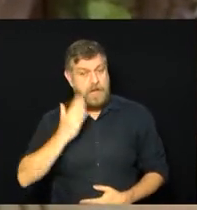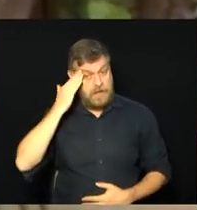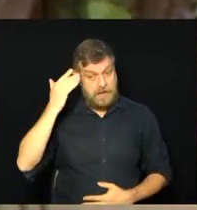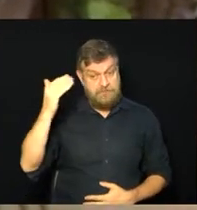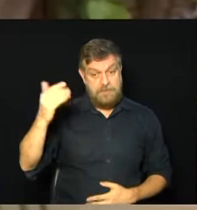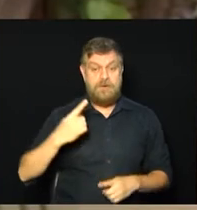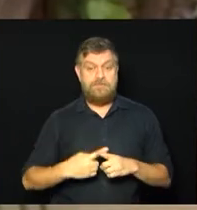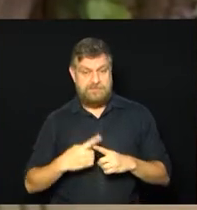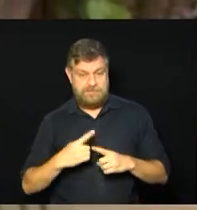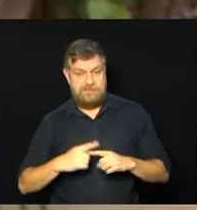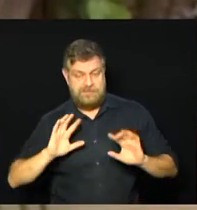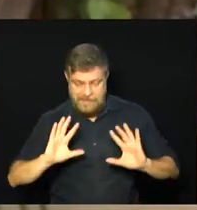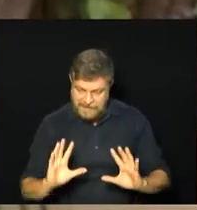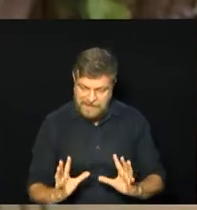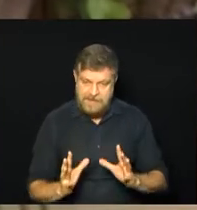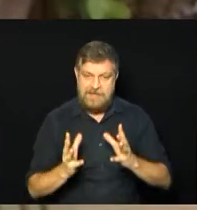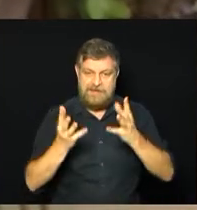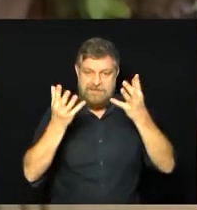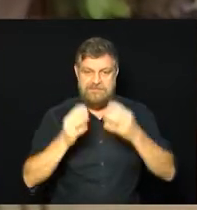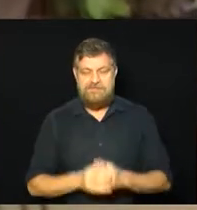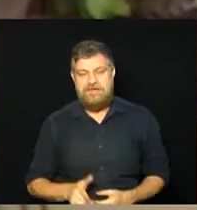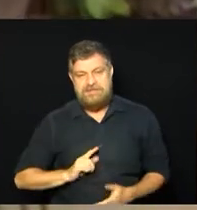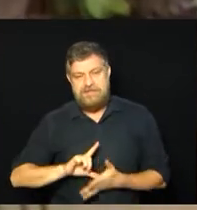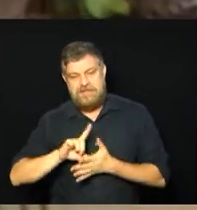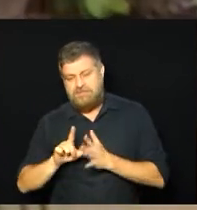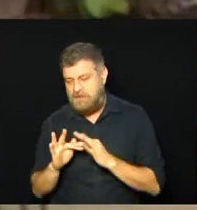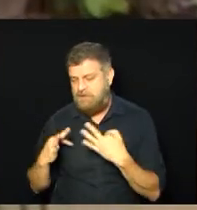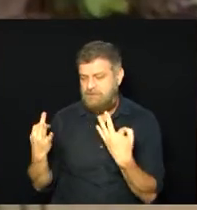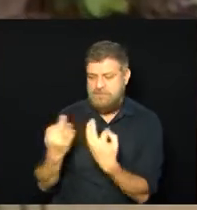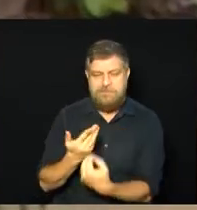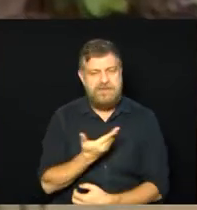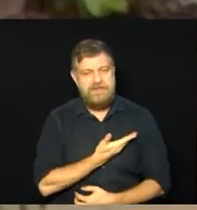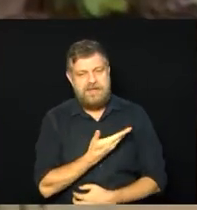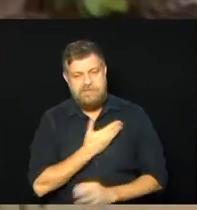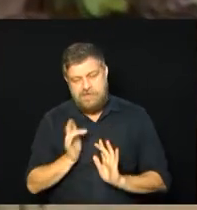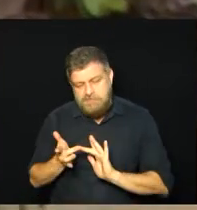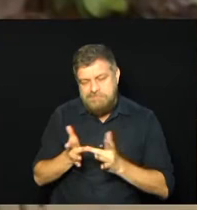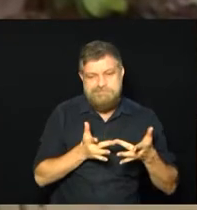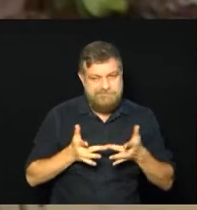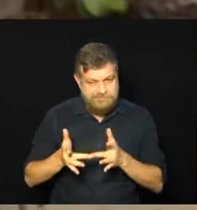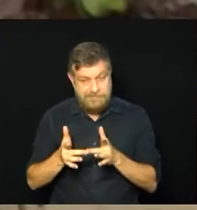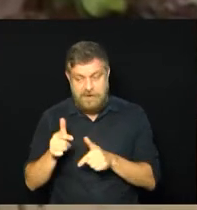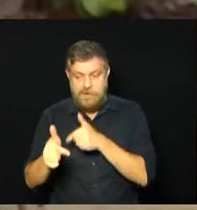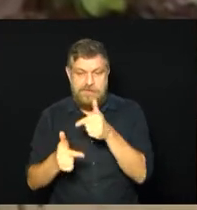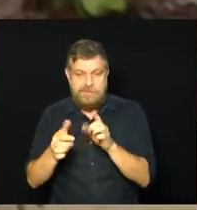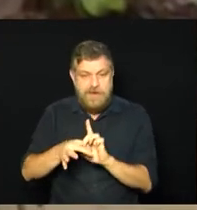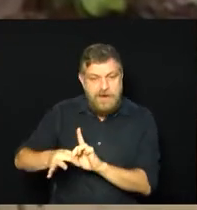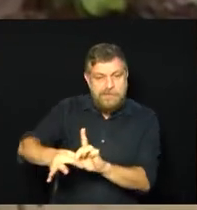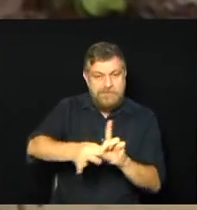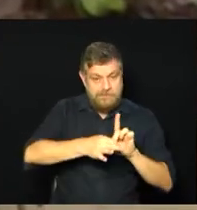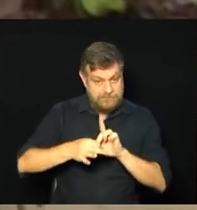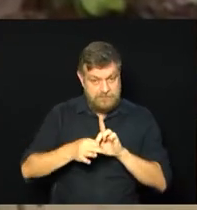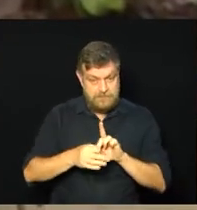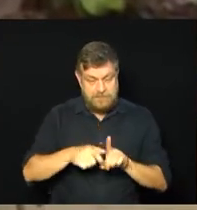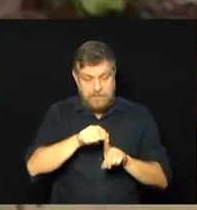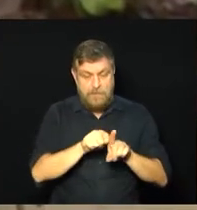por conta das confraternizações, happy hour com familiares, amigos, colegas de trabalho. É um mês que o setor